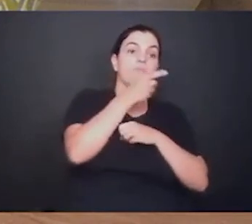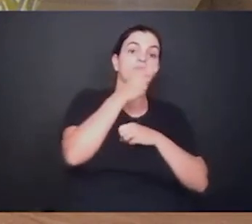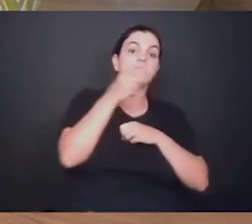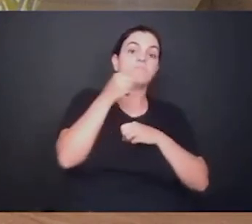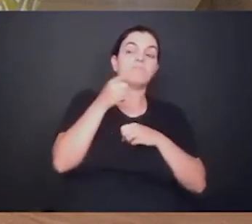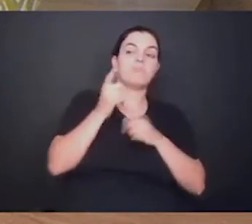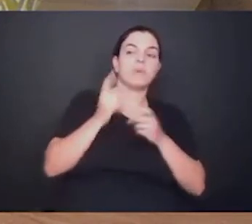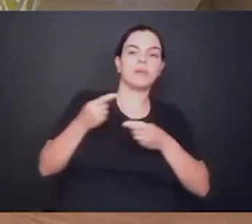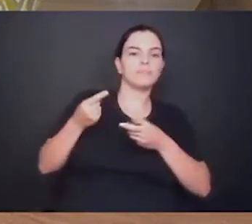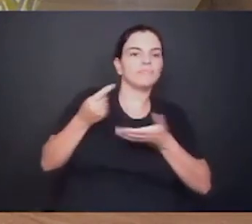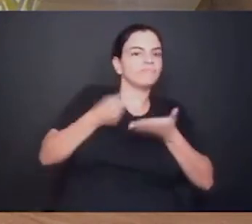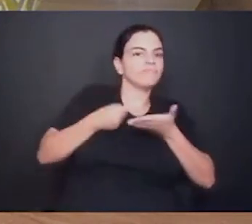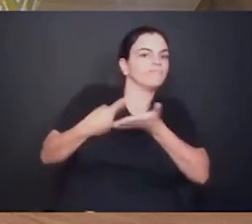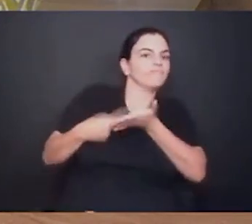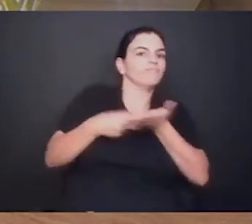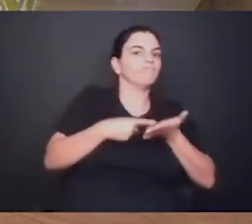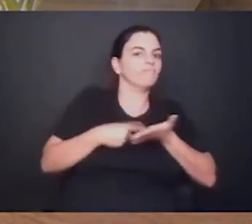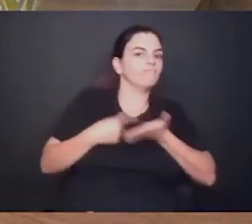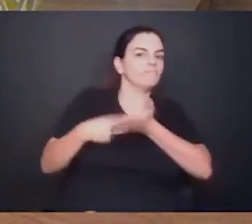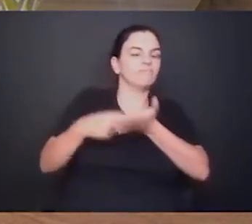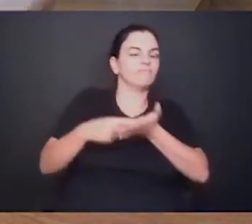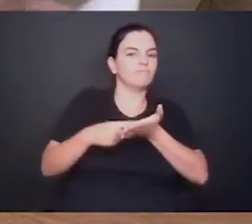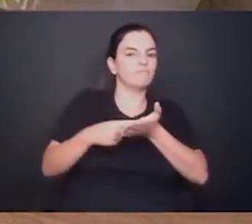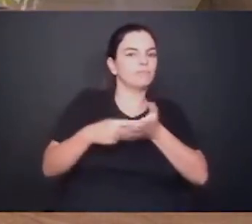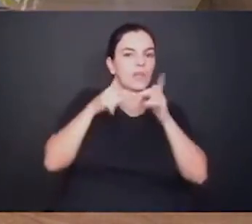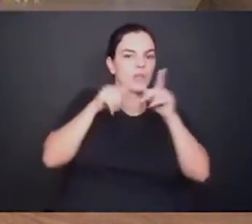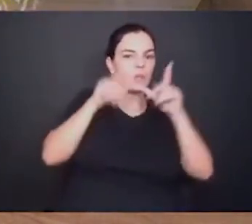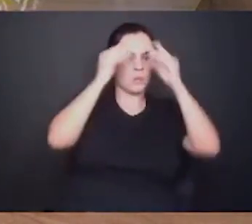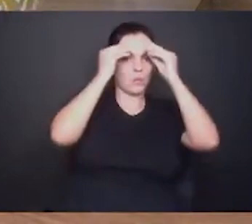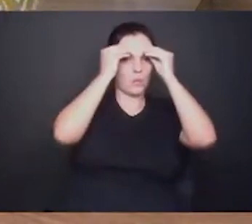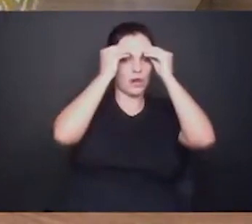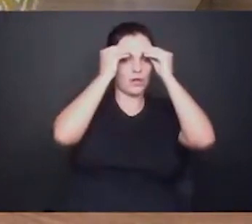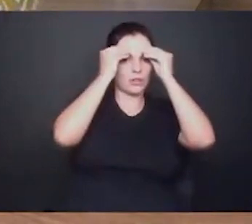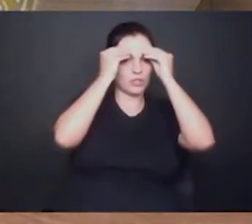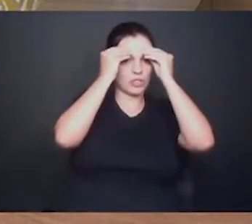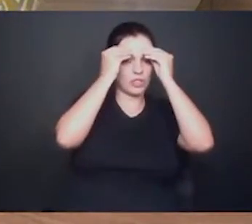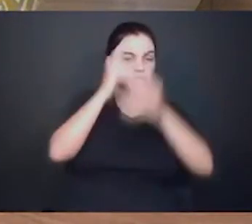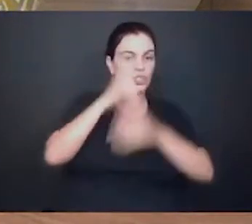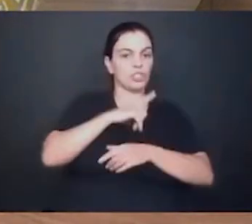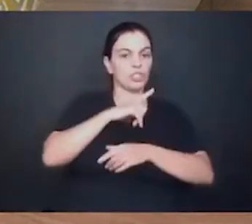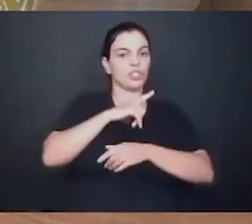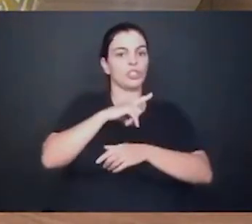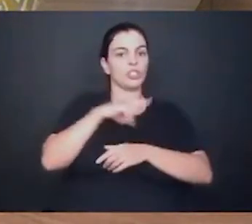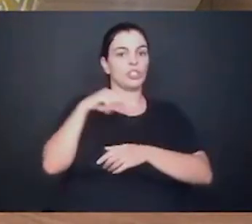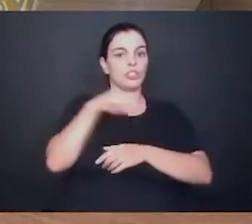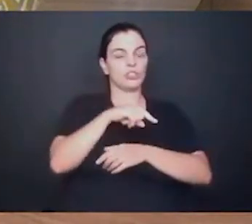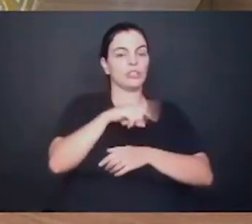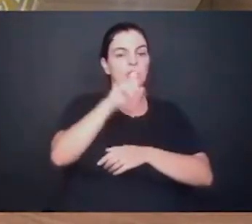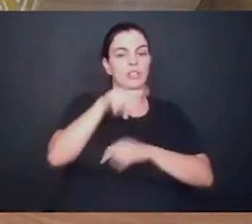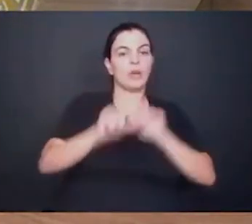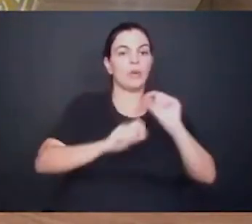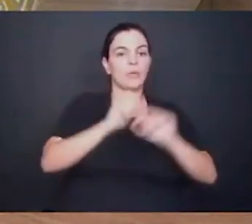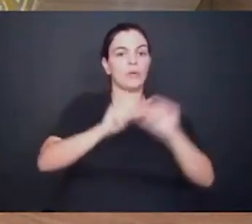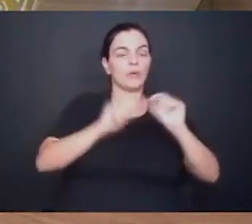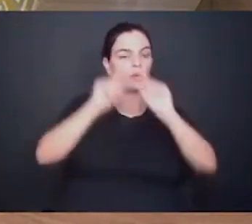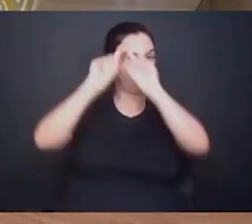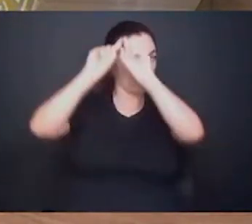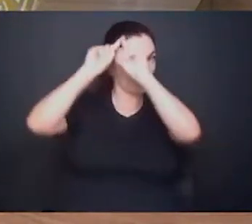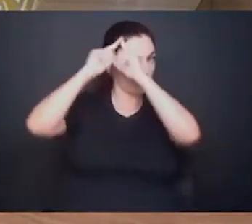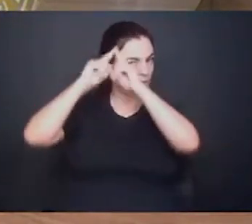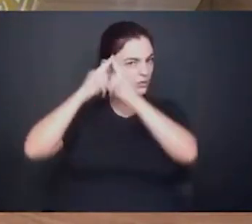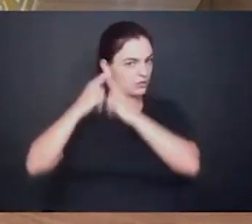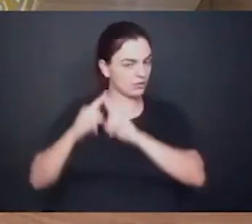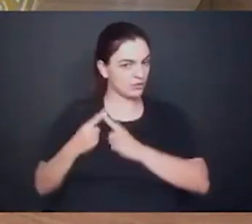uma linguagem comum que eles trouxeram do seu continente de origem, a trança raiz. No Novo Mundo, essas